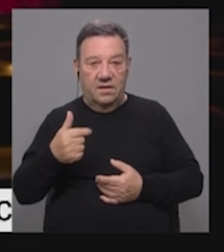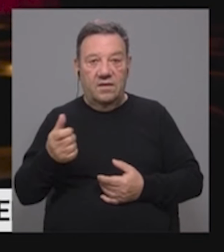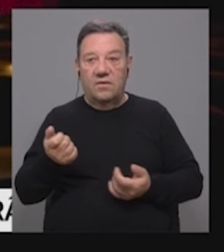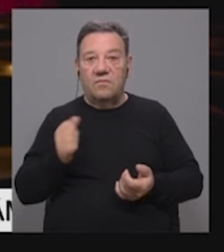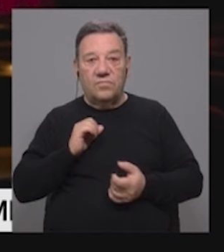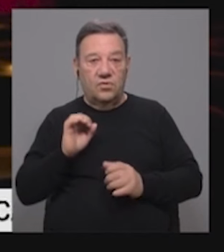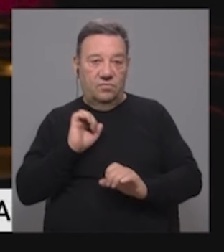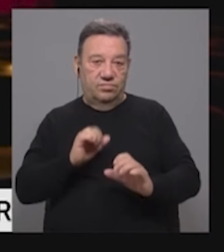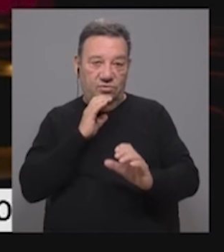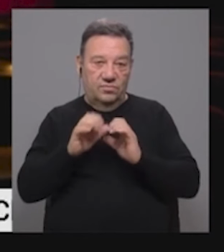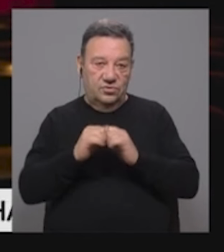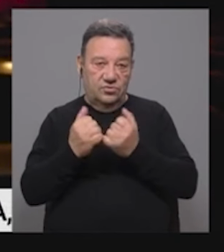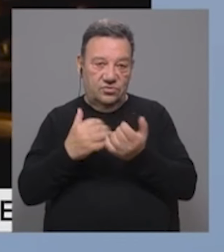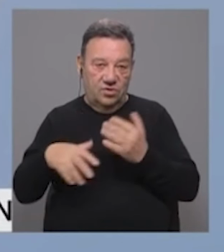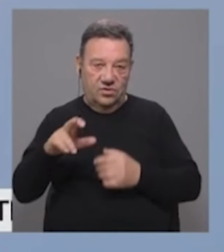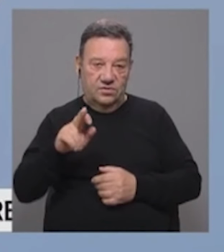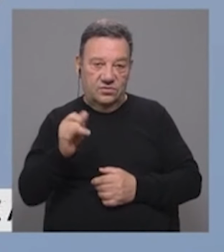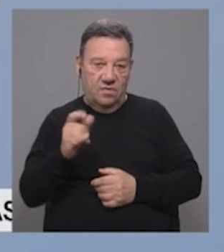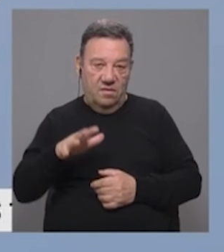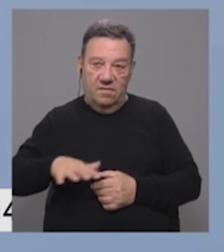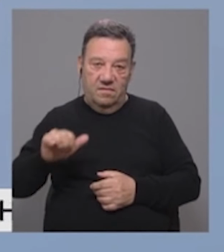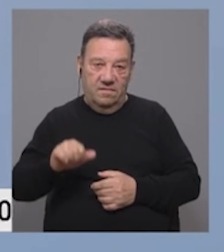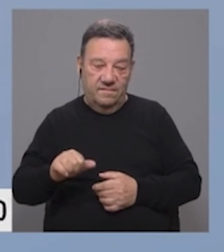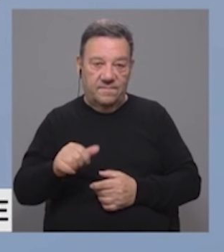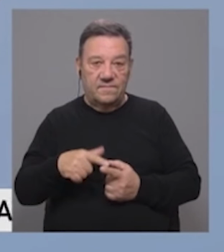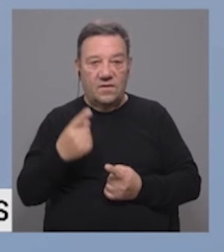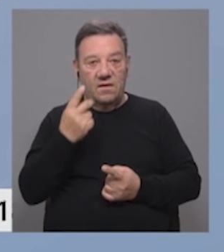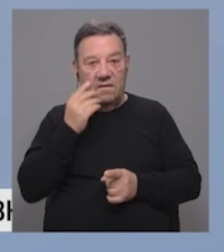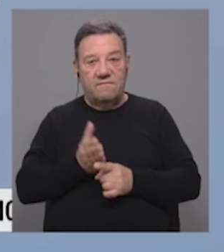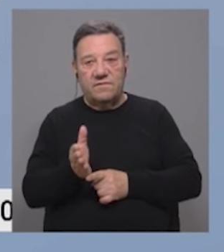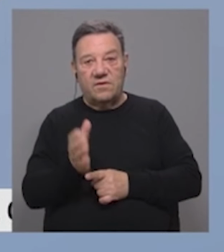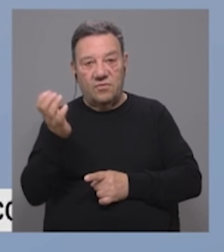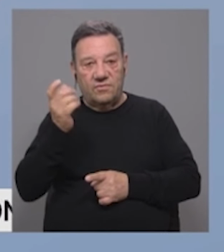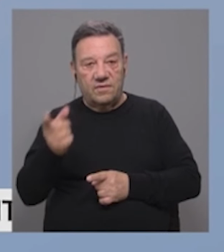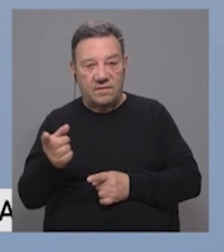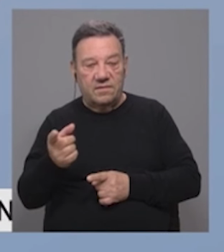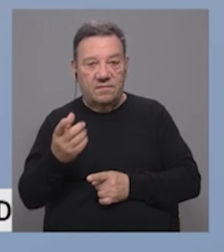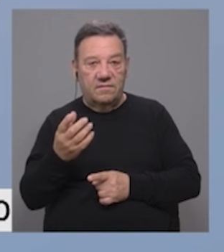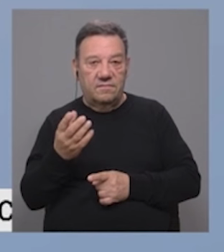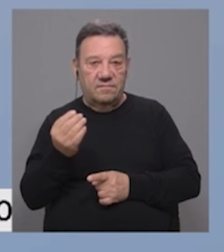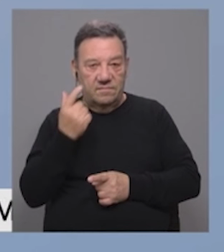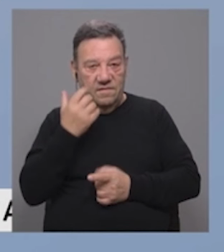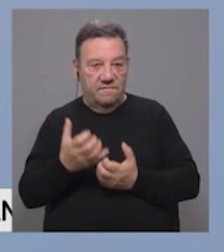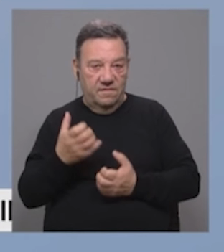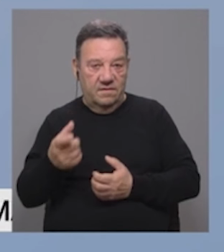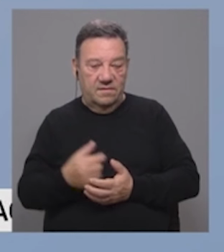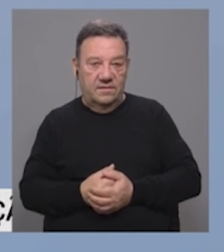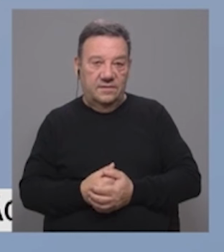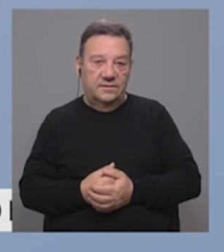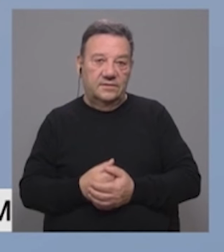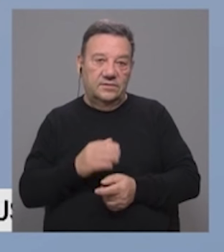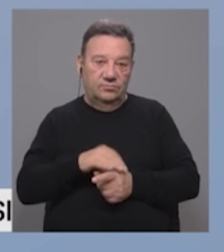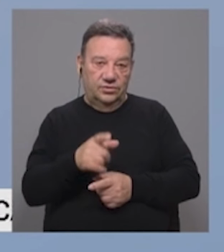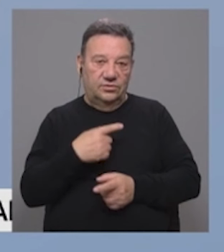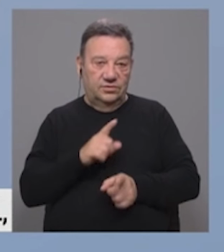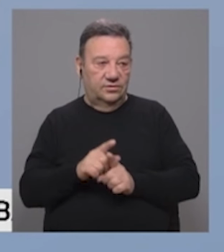de comunicação social regional, com uma vertente cultural muito vincada e que por isso